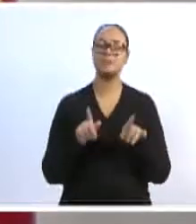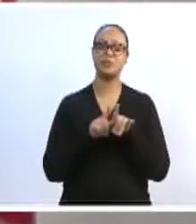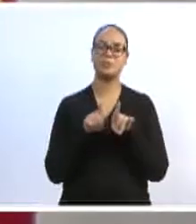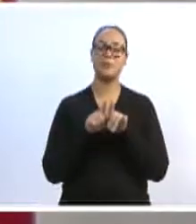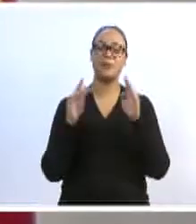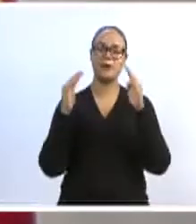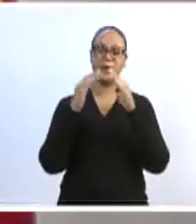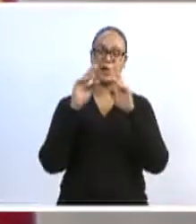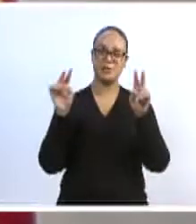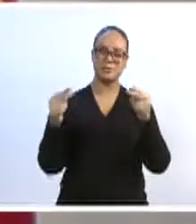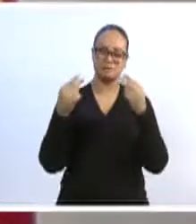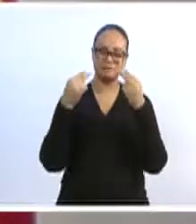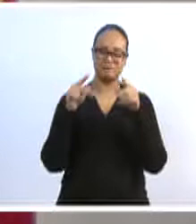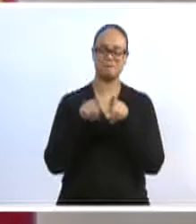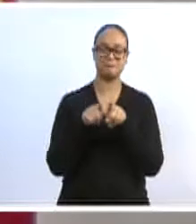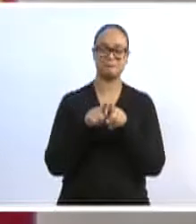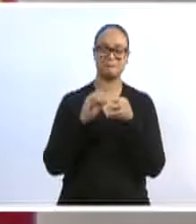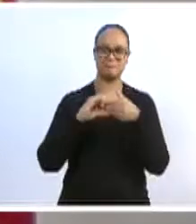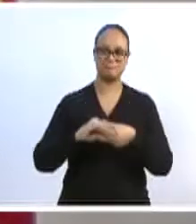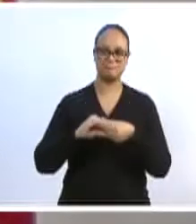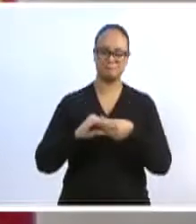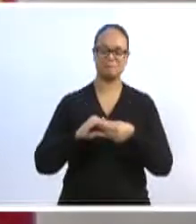acompanhem seus lares